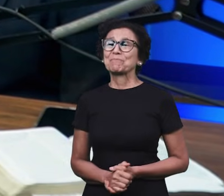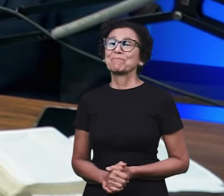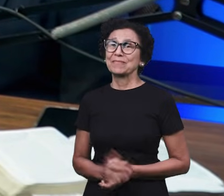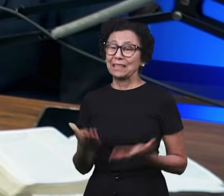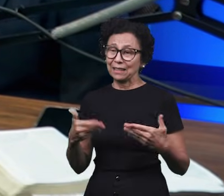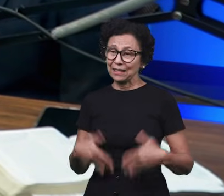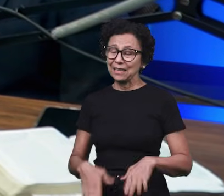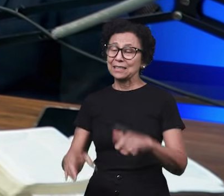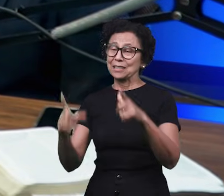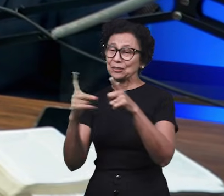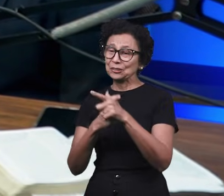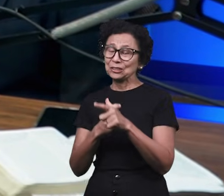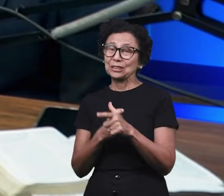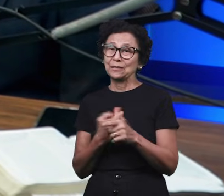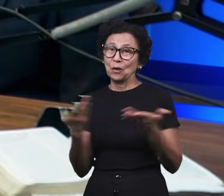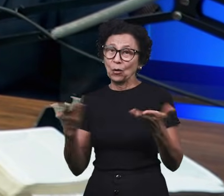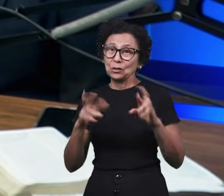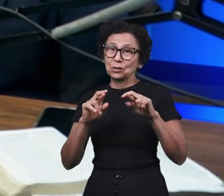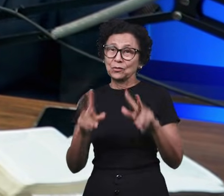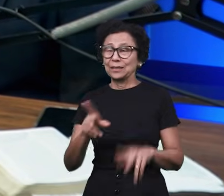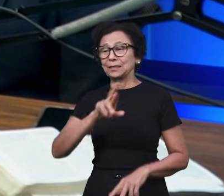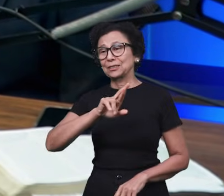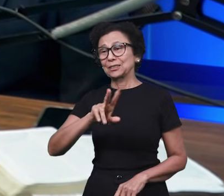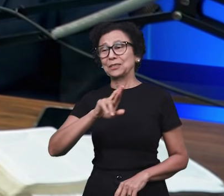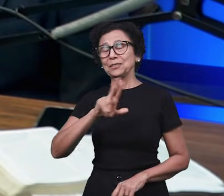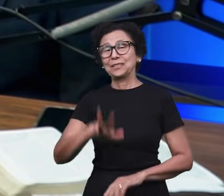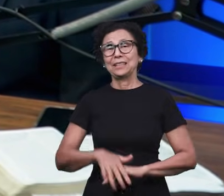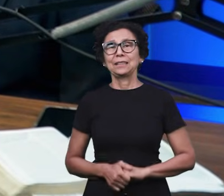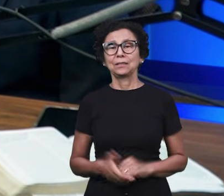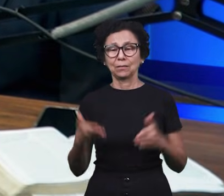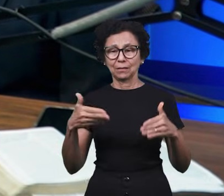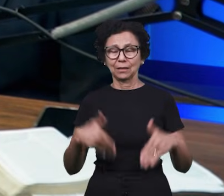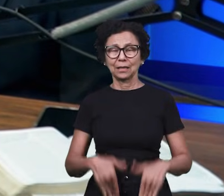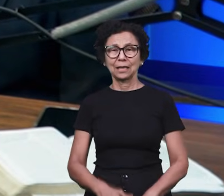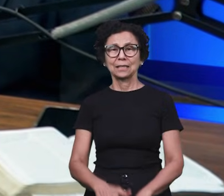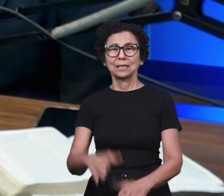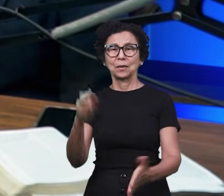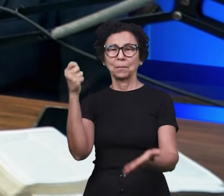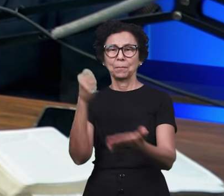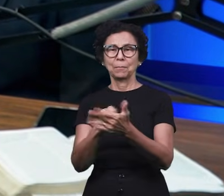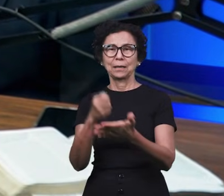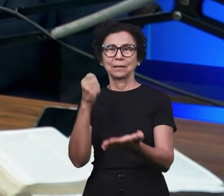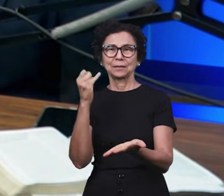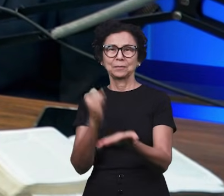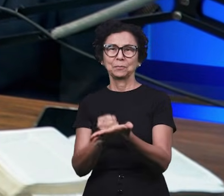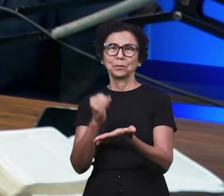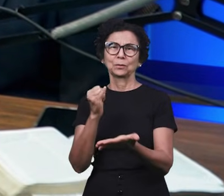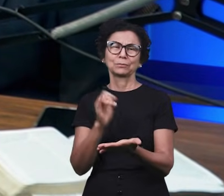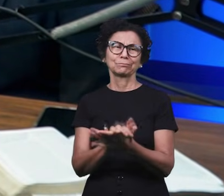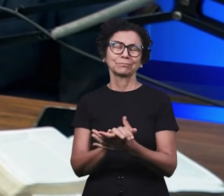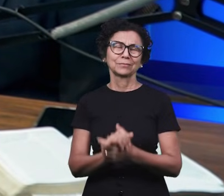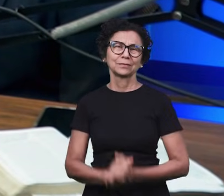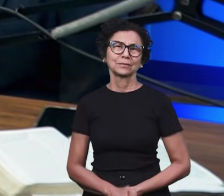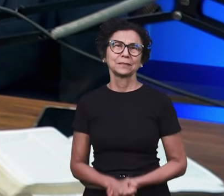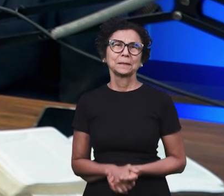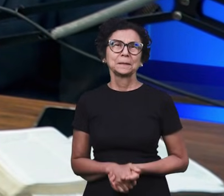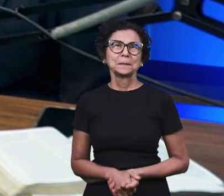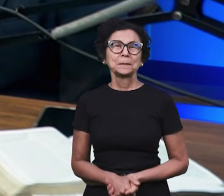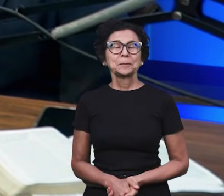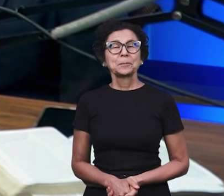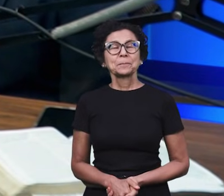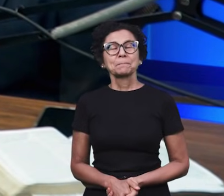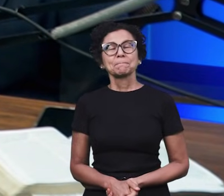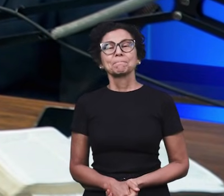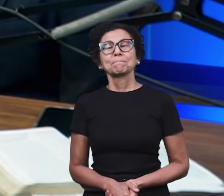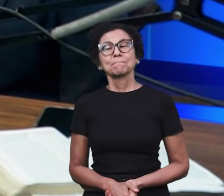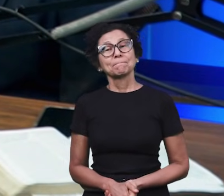nascia devendo, né? Ele nasceu, ele passava a contar para o pagamento do imposto daquela família, né? Isso nos ajuda a